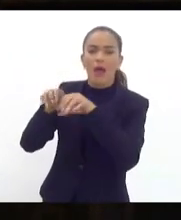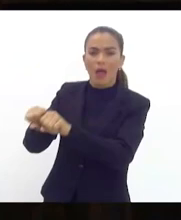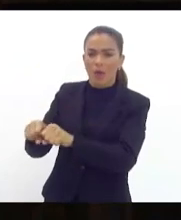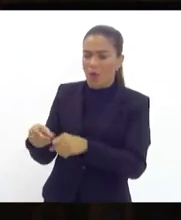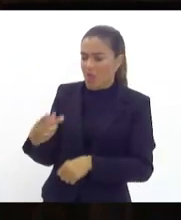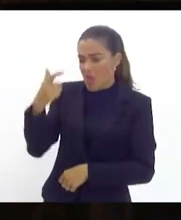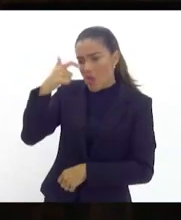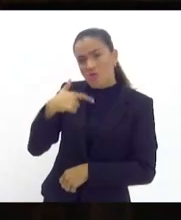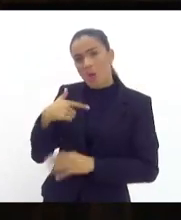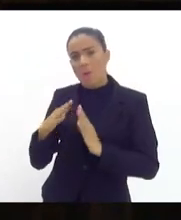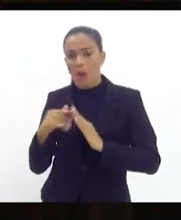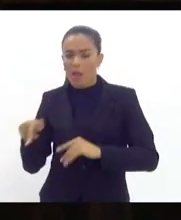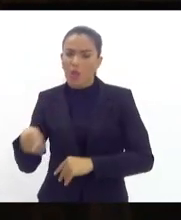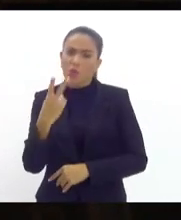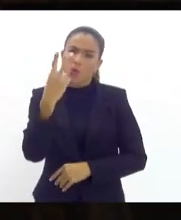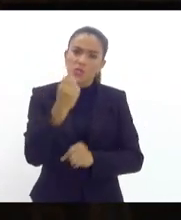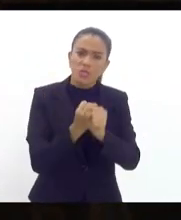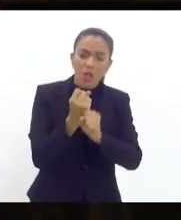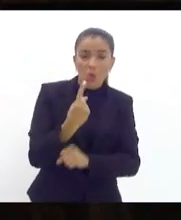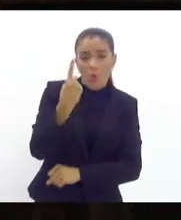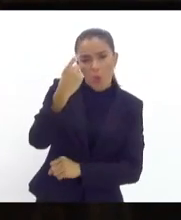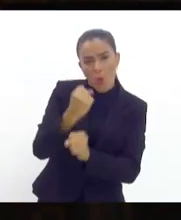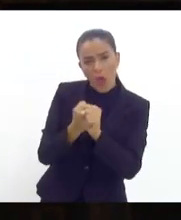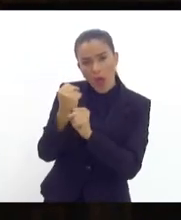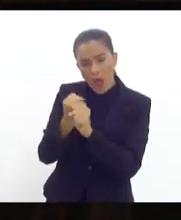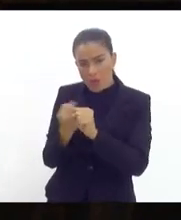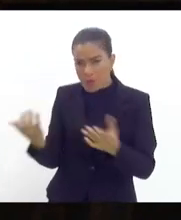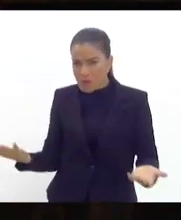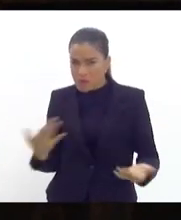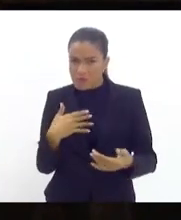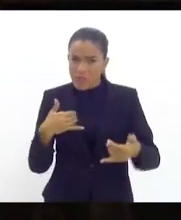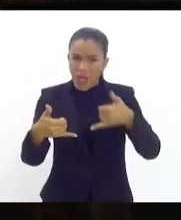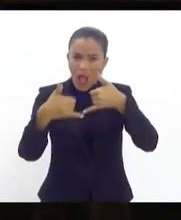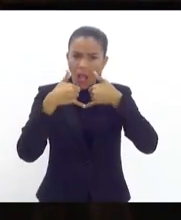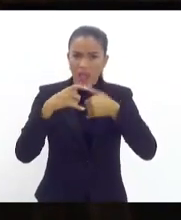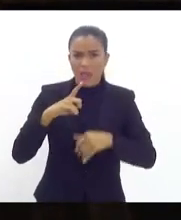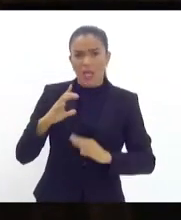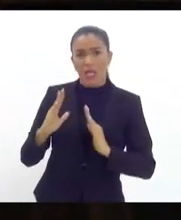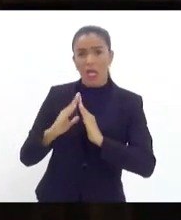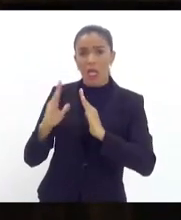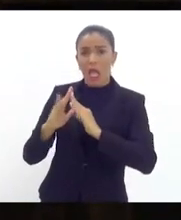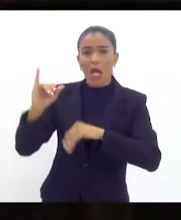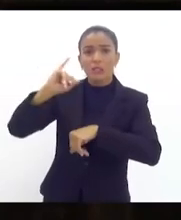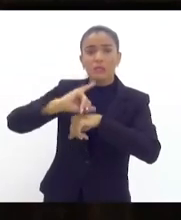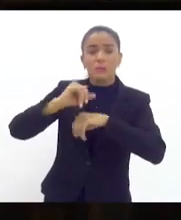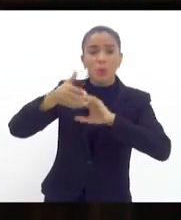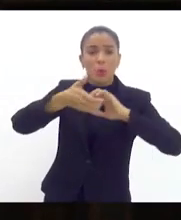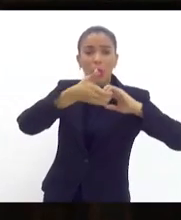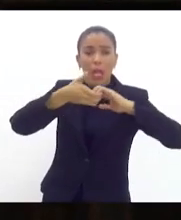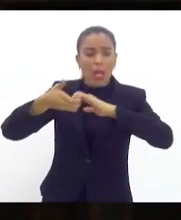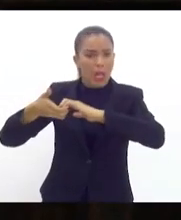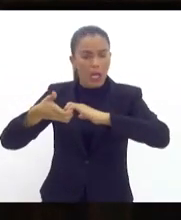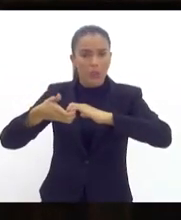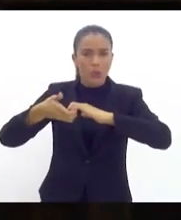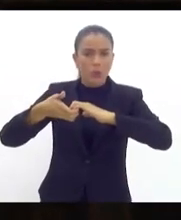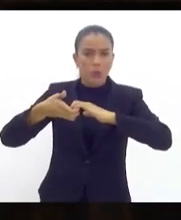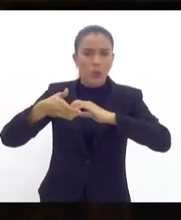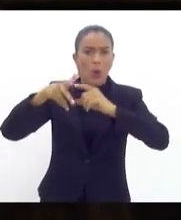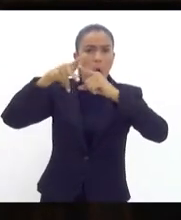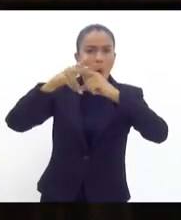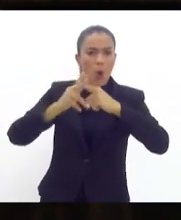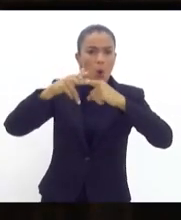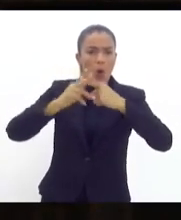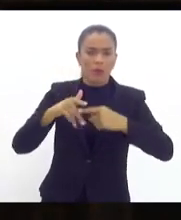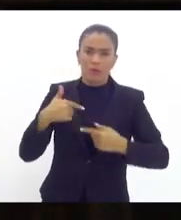mas já tô aqui há dois anos eu já tô aqui há um ano seja me ligado que tinham crianças em cima de um telhado consertando o telhado